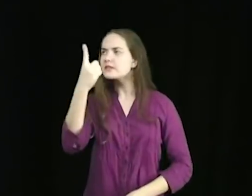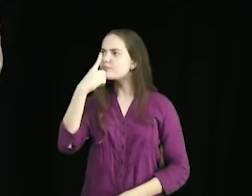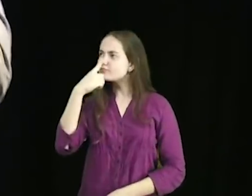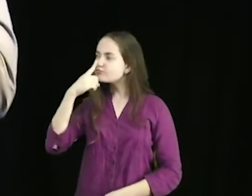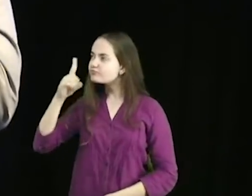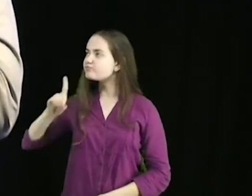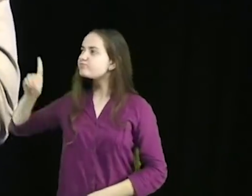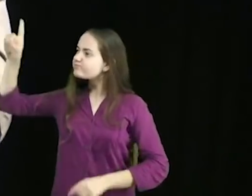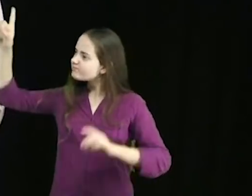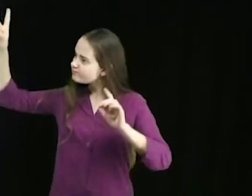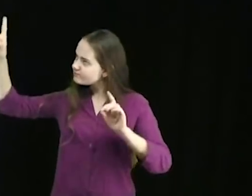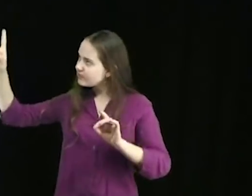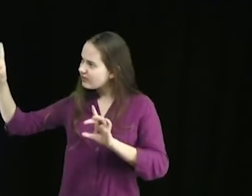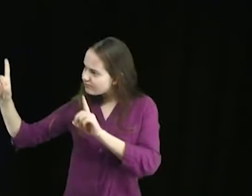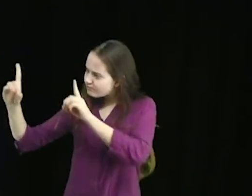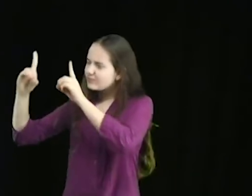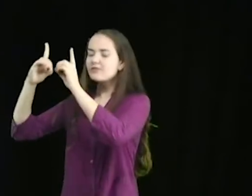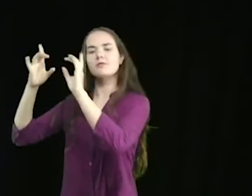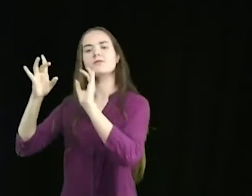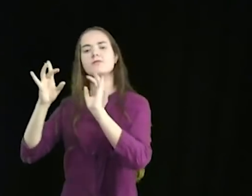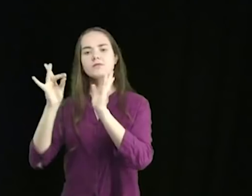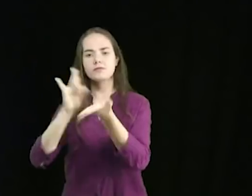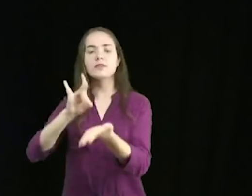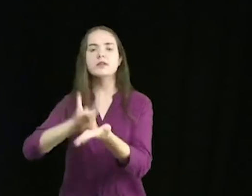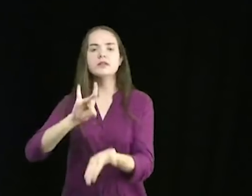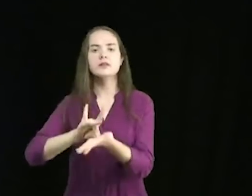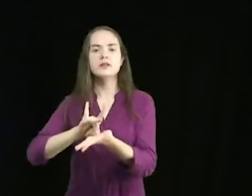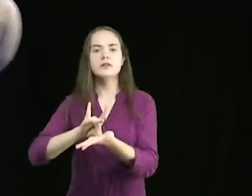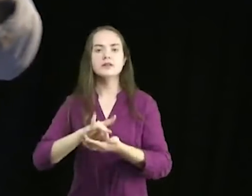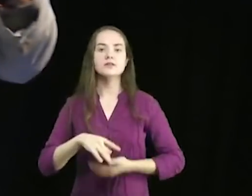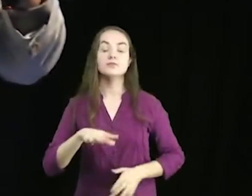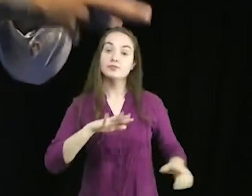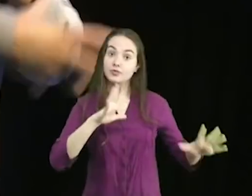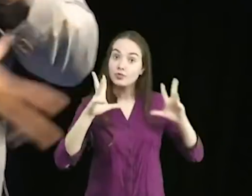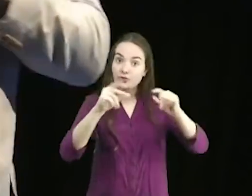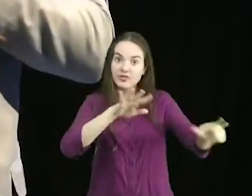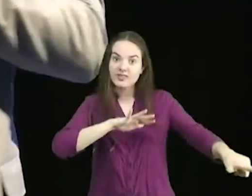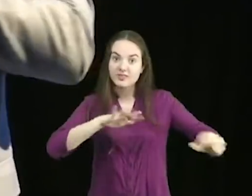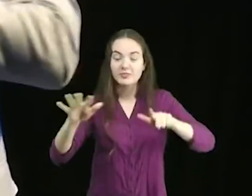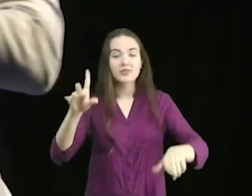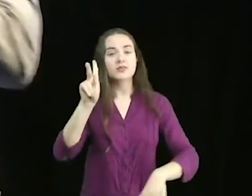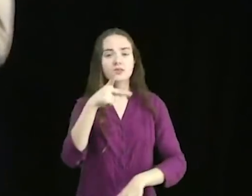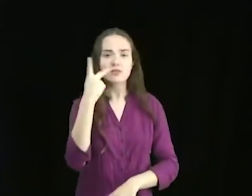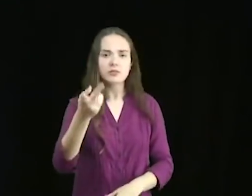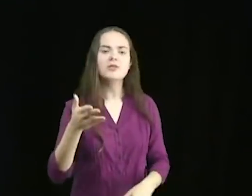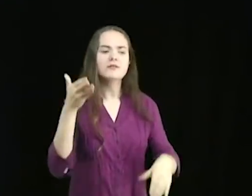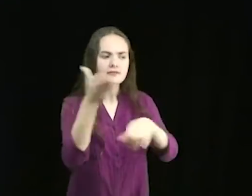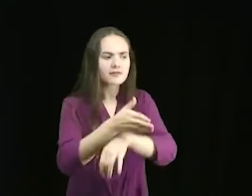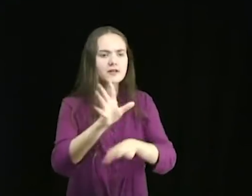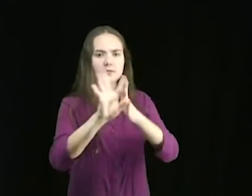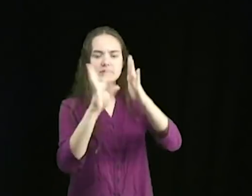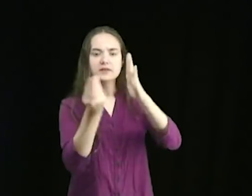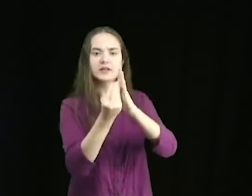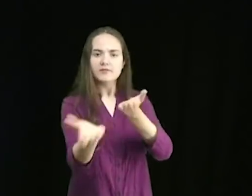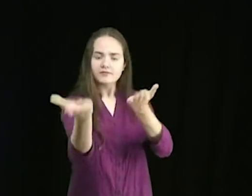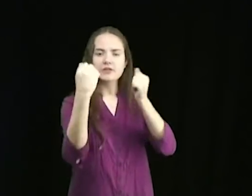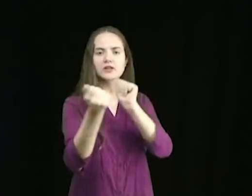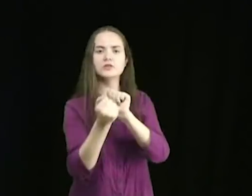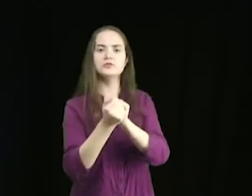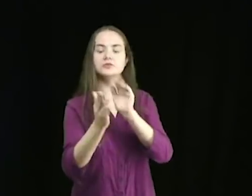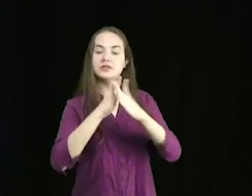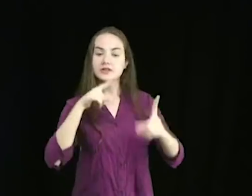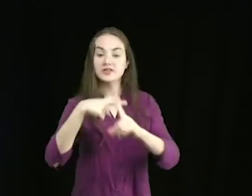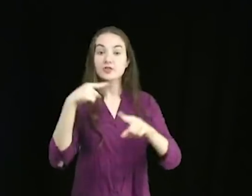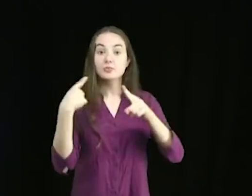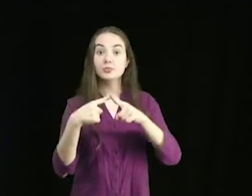tem uma experiência com Deus, o que você acha que a gente vive? Toda semana a gente fala: se envolva com uma célula na igreja, venha para os ministérios da igreja. Por quê?